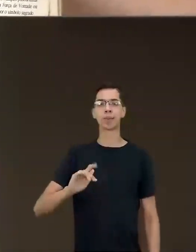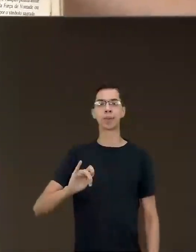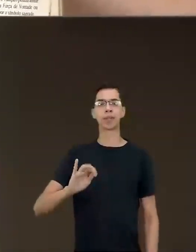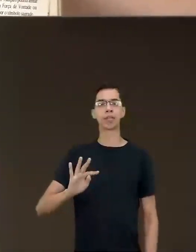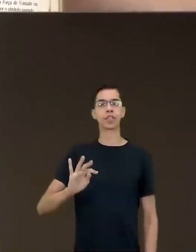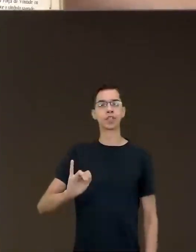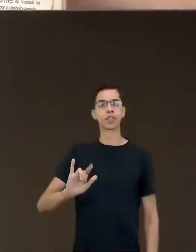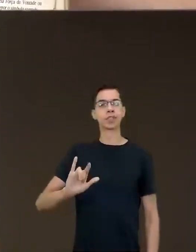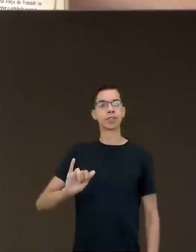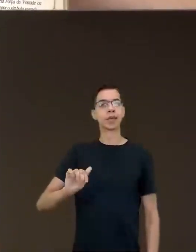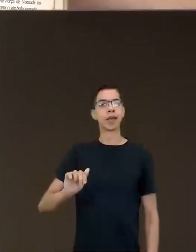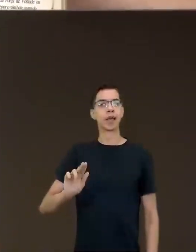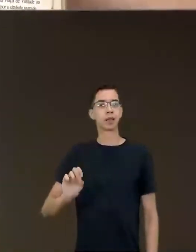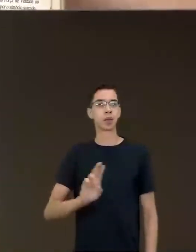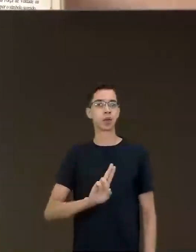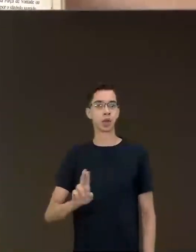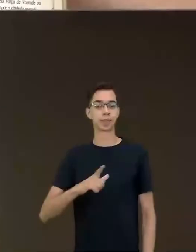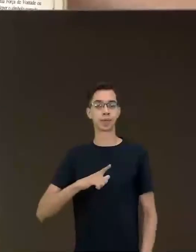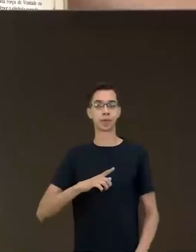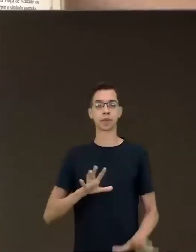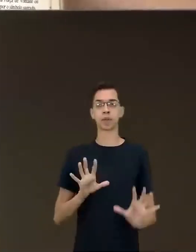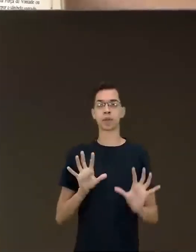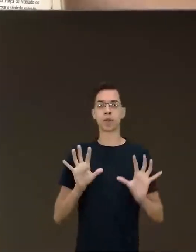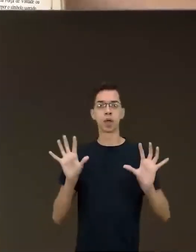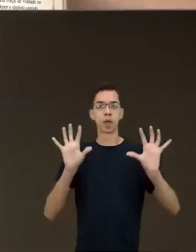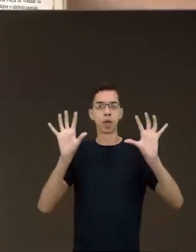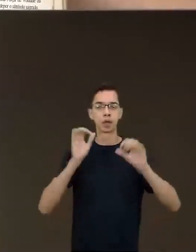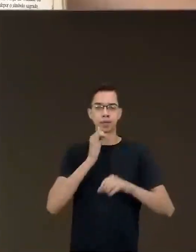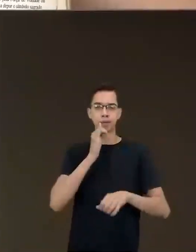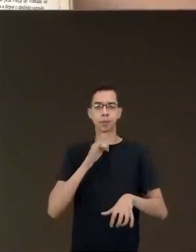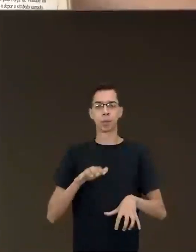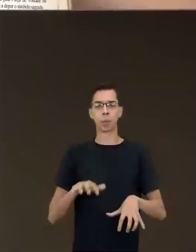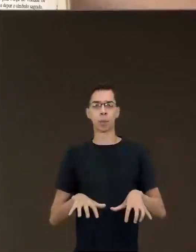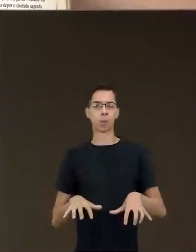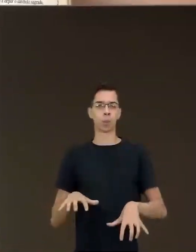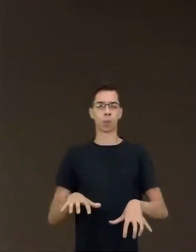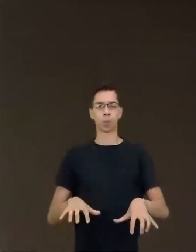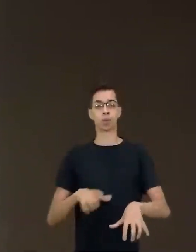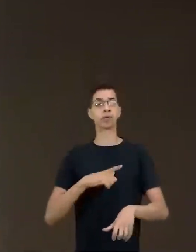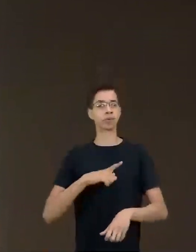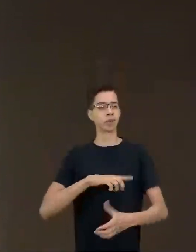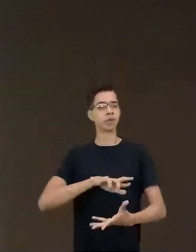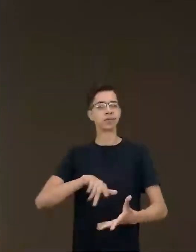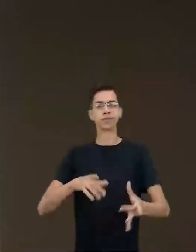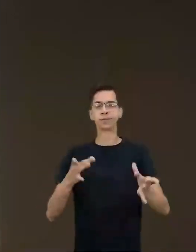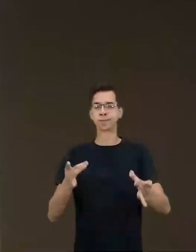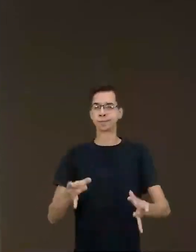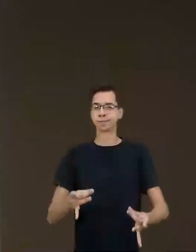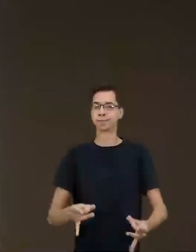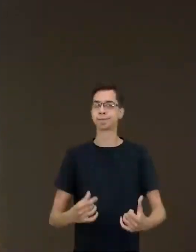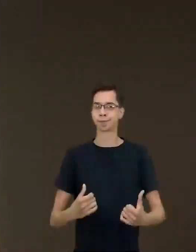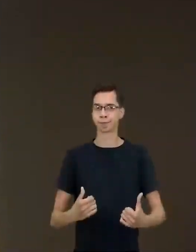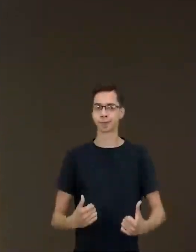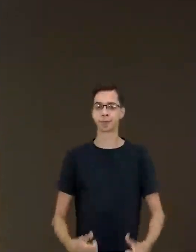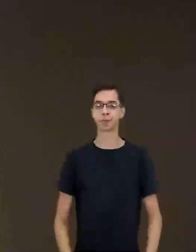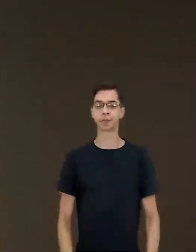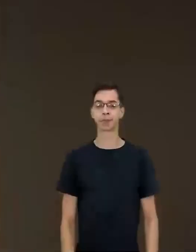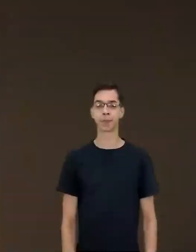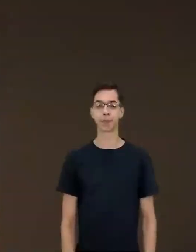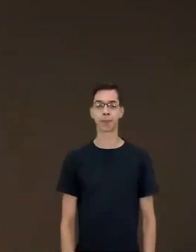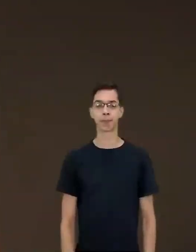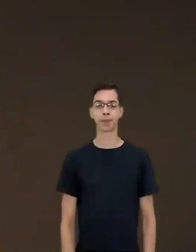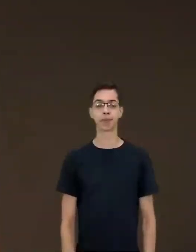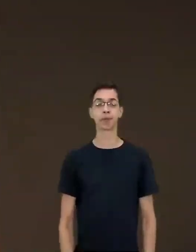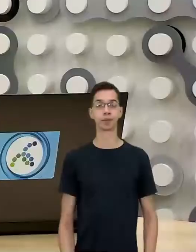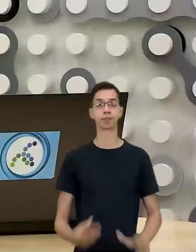você tem as criaturas e aí você pode colocar. Esse glossário tá mais simplesinho aqui, né? Não tem tanta ilustração, mas vocês